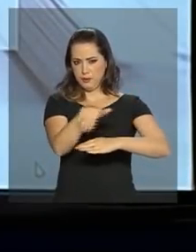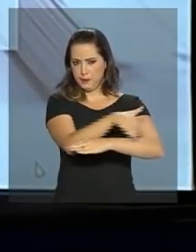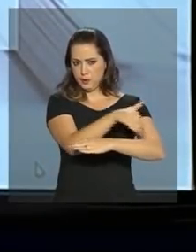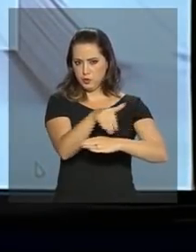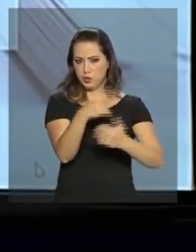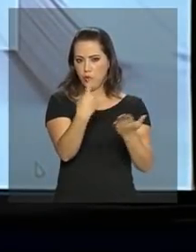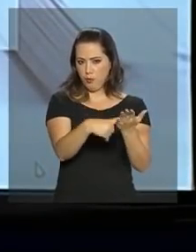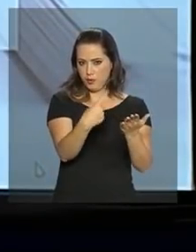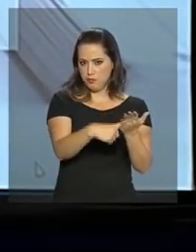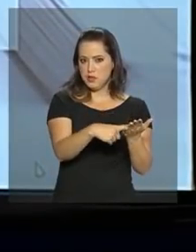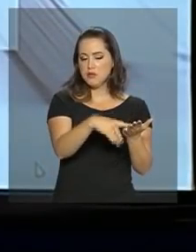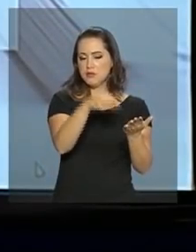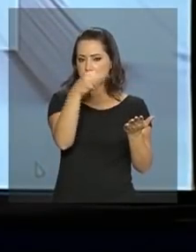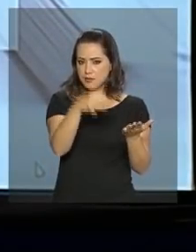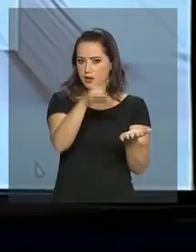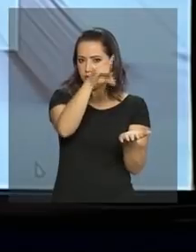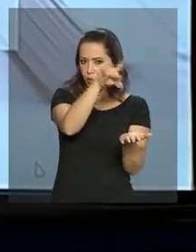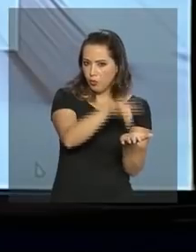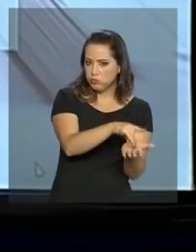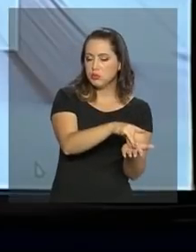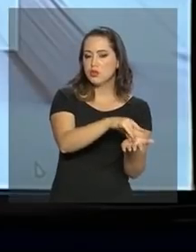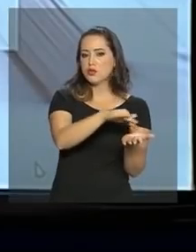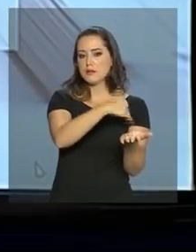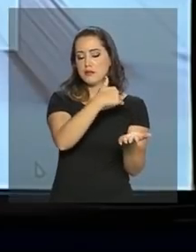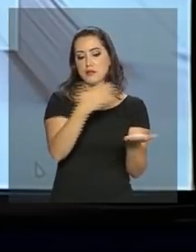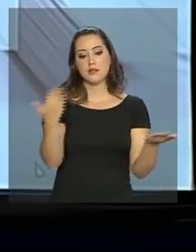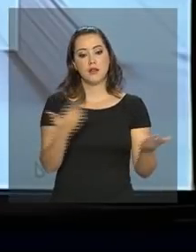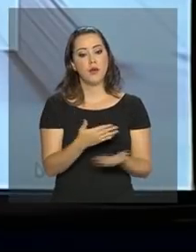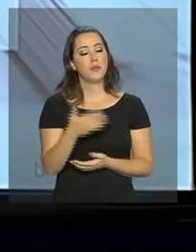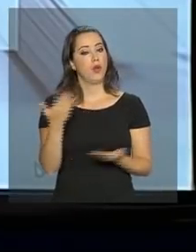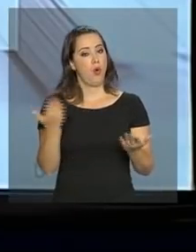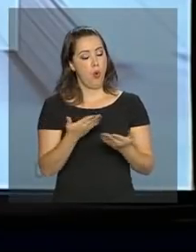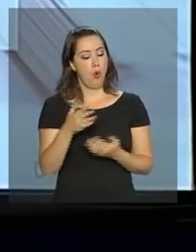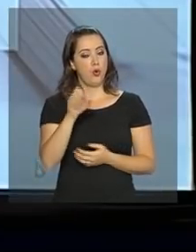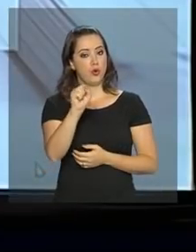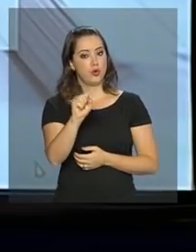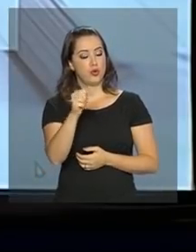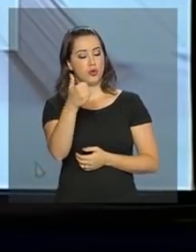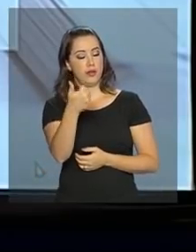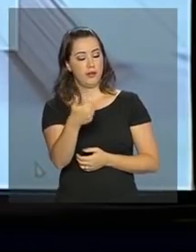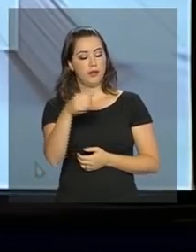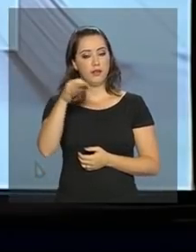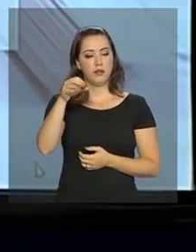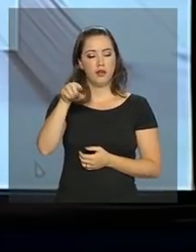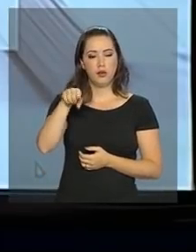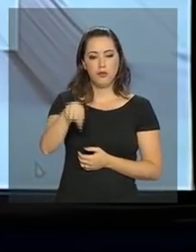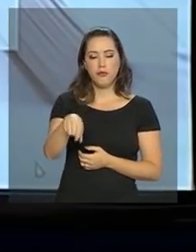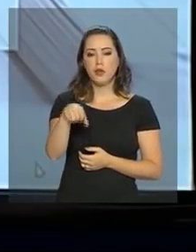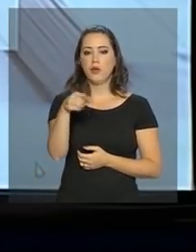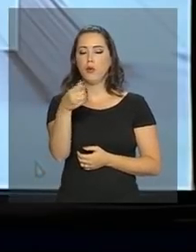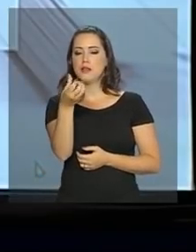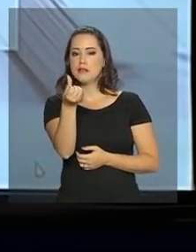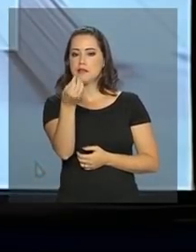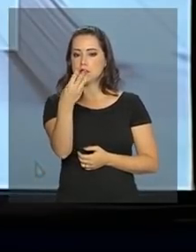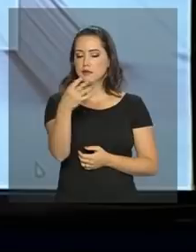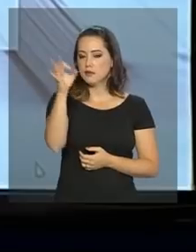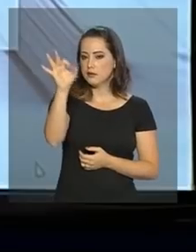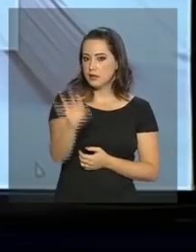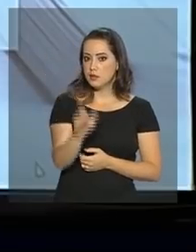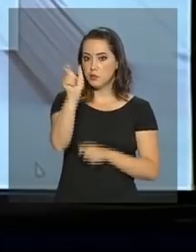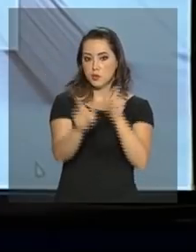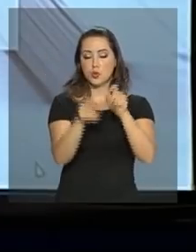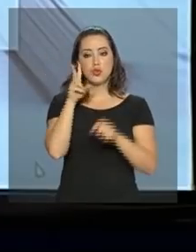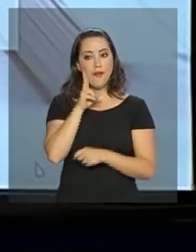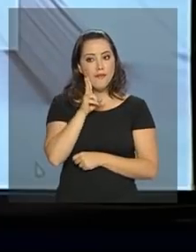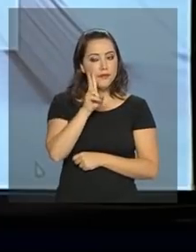ministro ontem eram 72 por cento agora estamos em 81,63 por cento de todos os participantes que